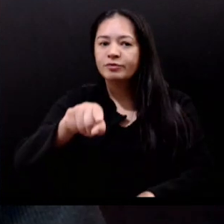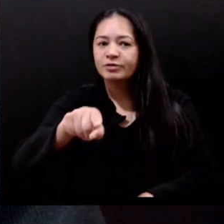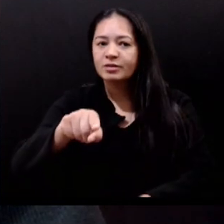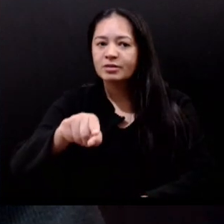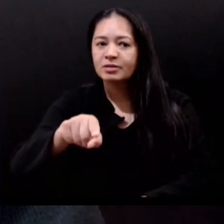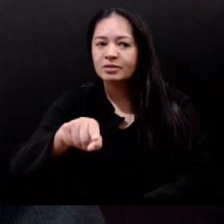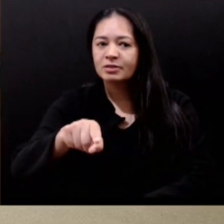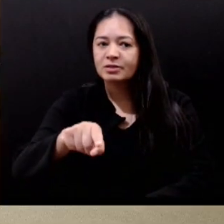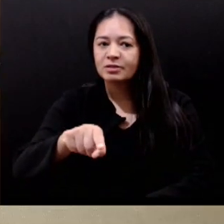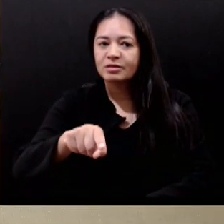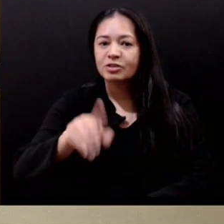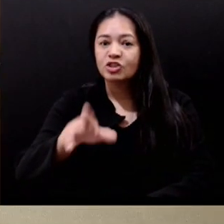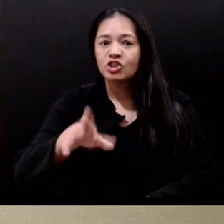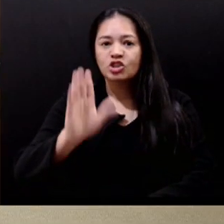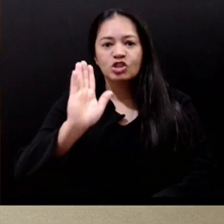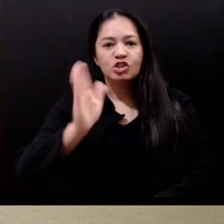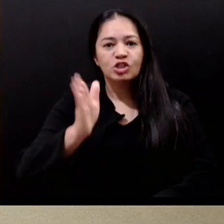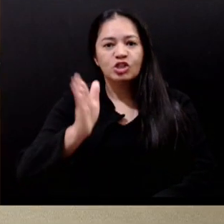depressão profunda.